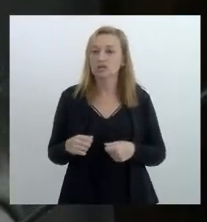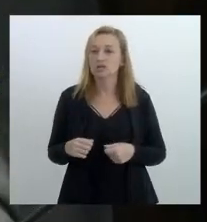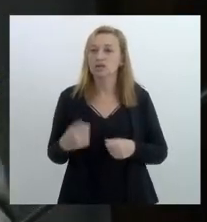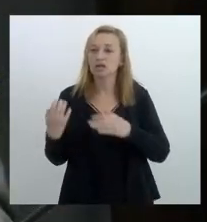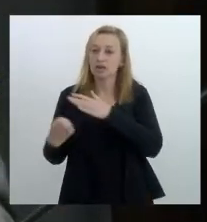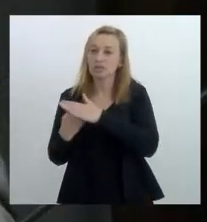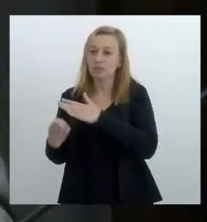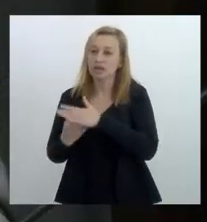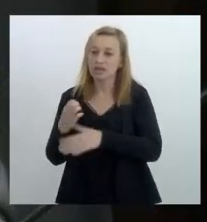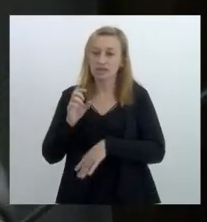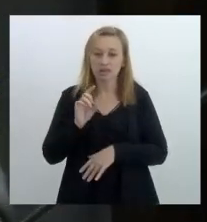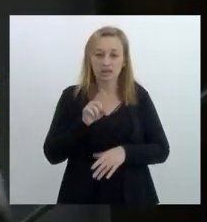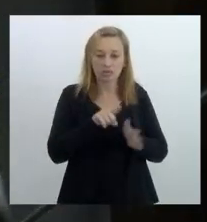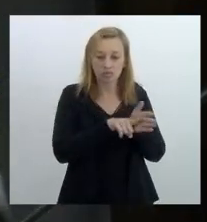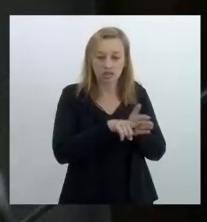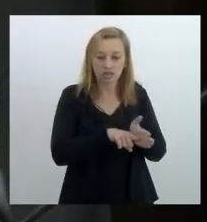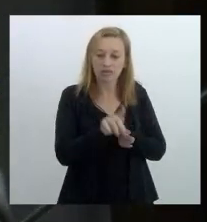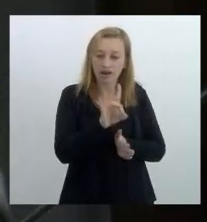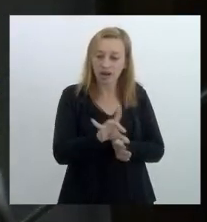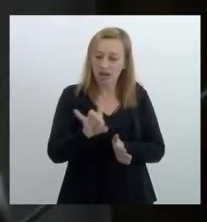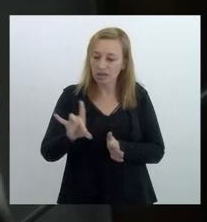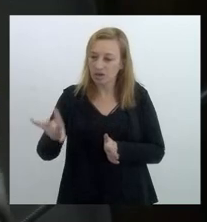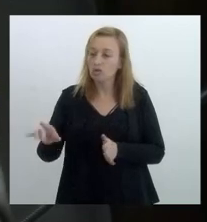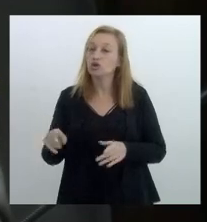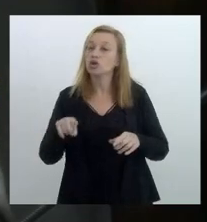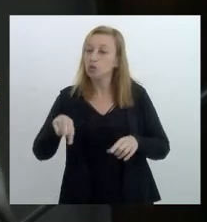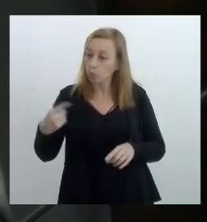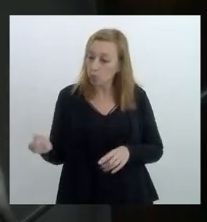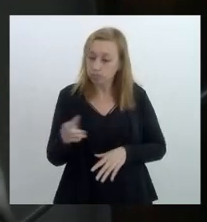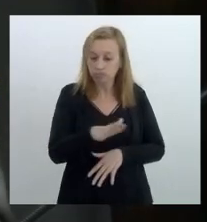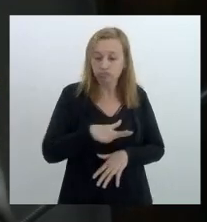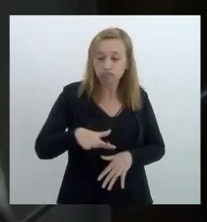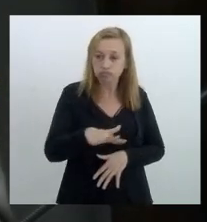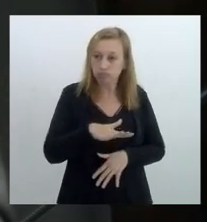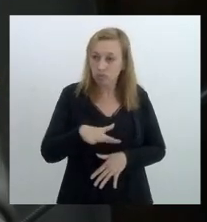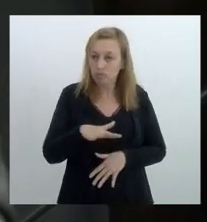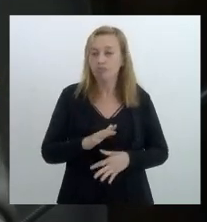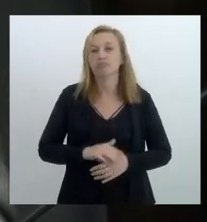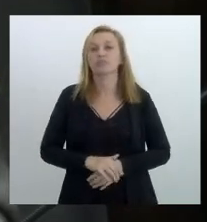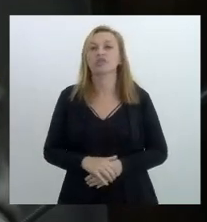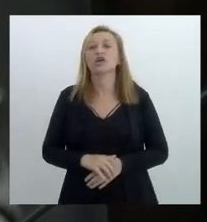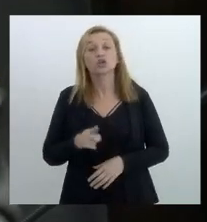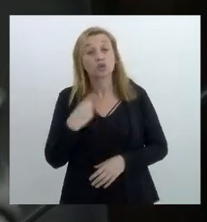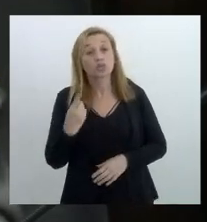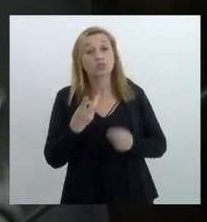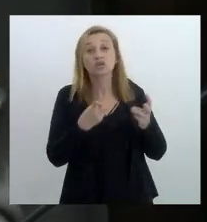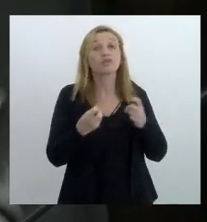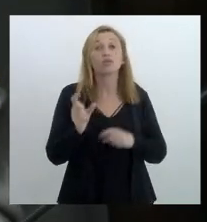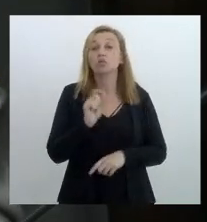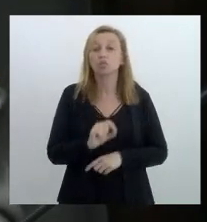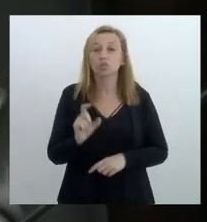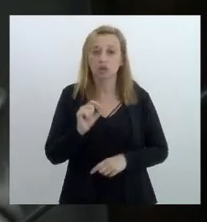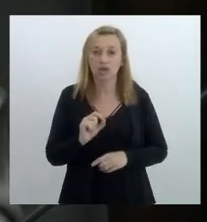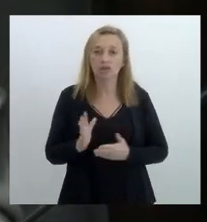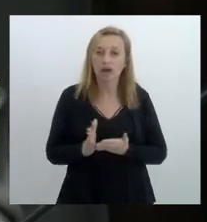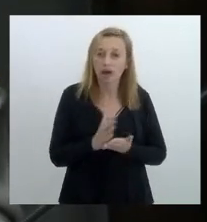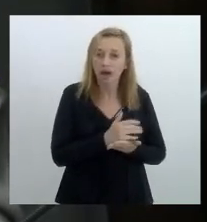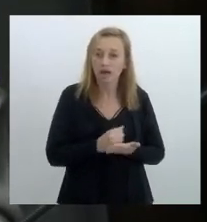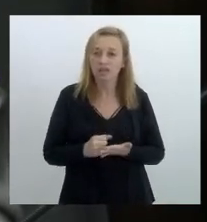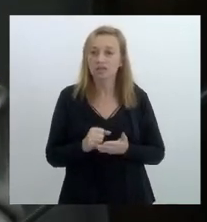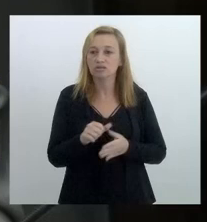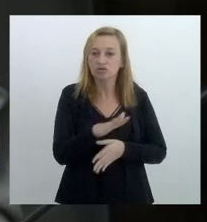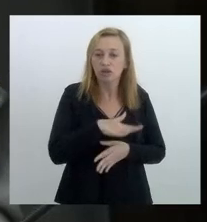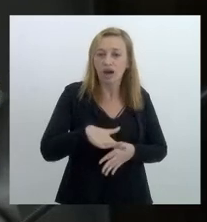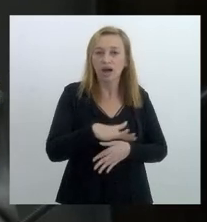a empresa, e tem outros que são por setor. Os que são por setor, nós identificamos na arrecadação por